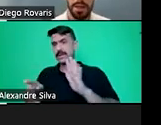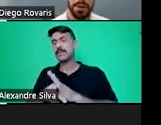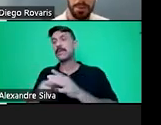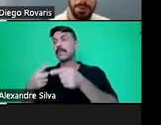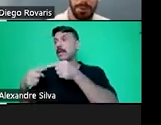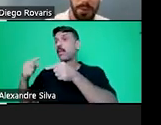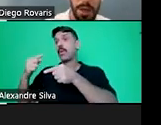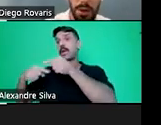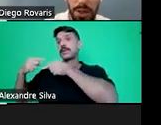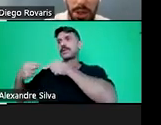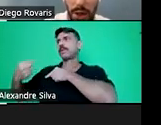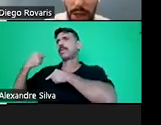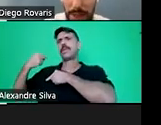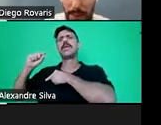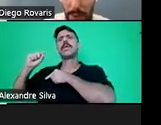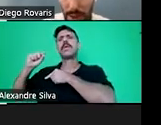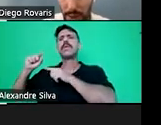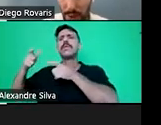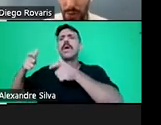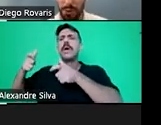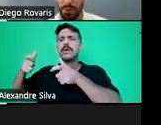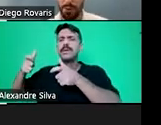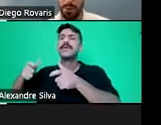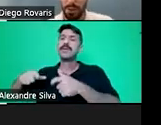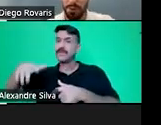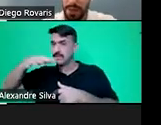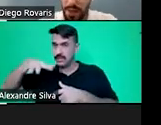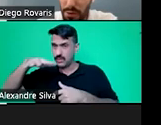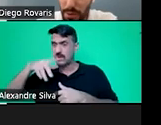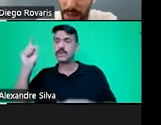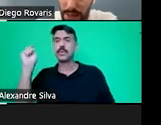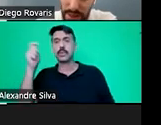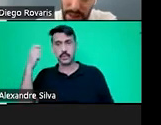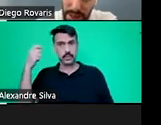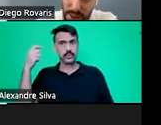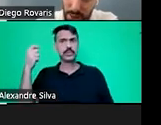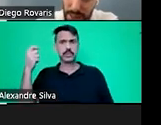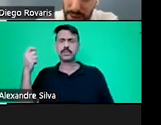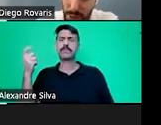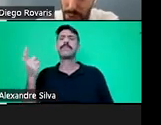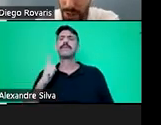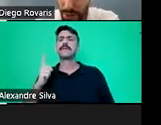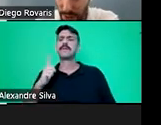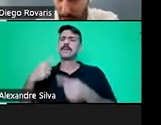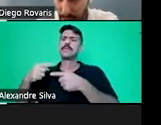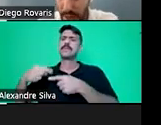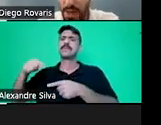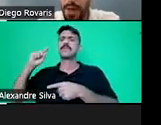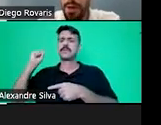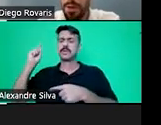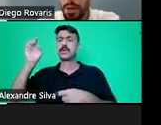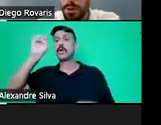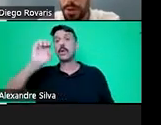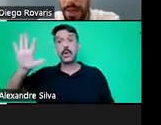ancestral. Então, quando a gente olha para essa população do Rio Grande do Sul, a gente vê que tem uma ancestralidade europeia muito